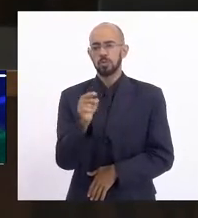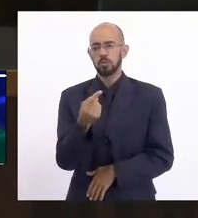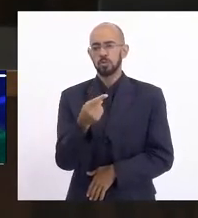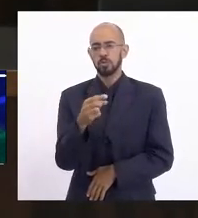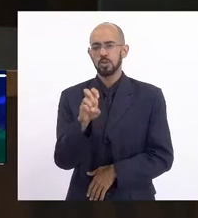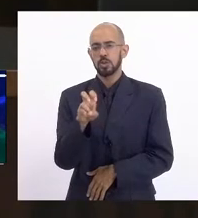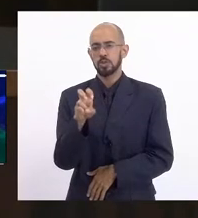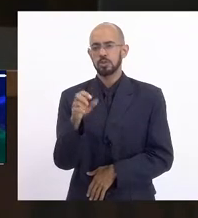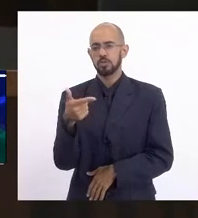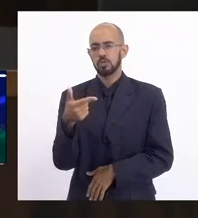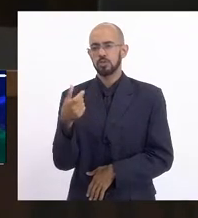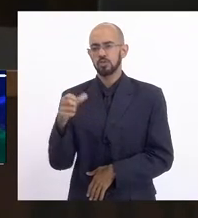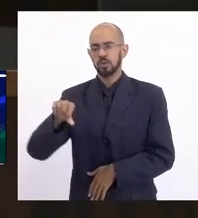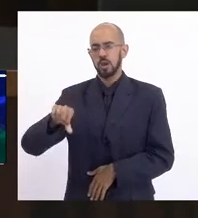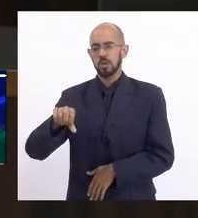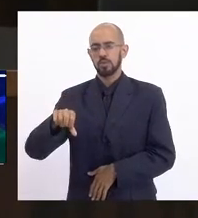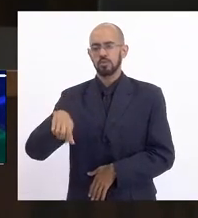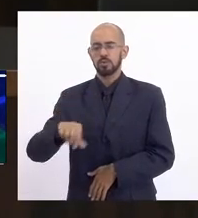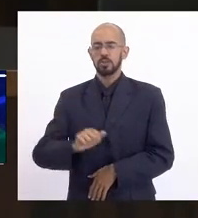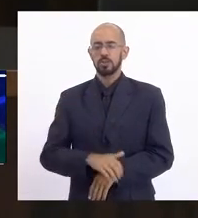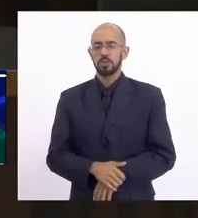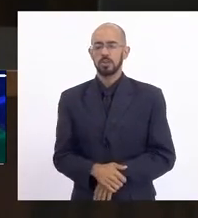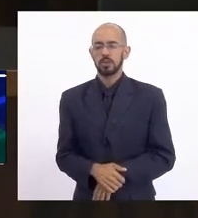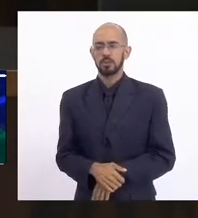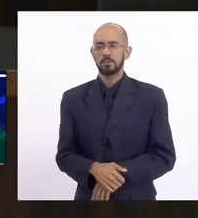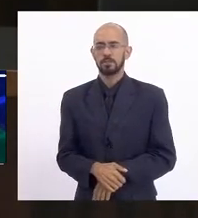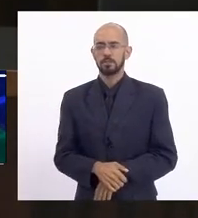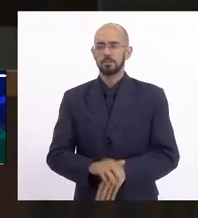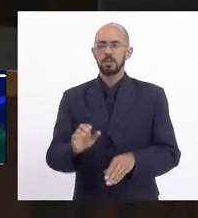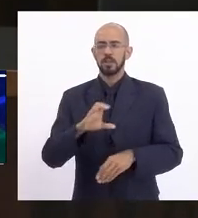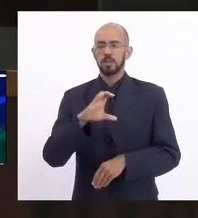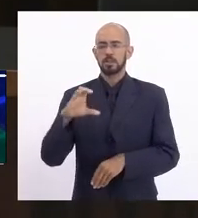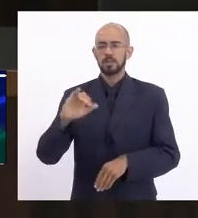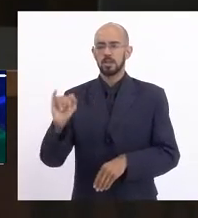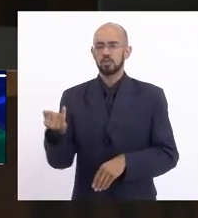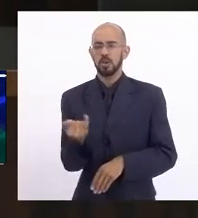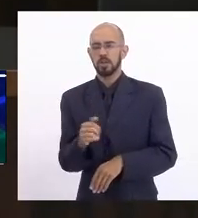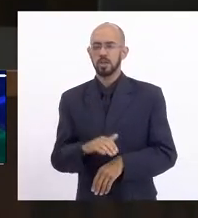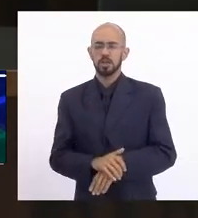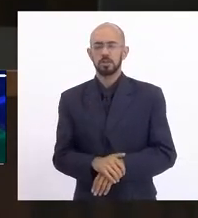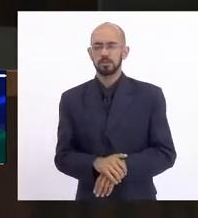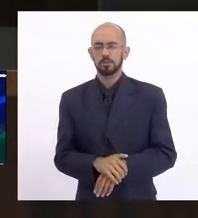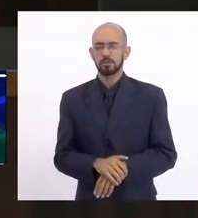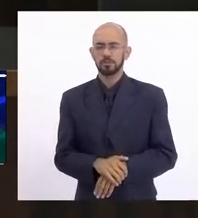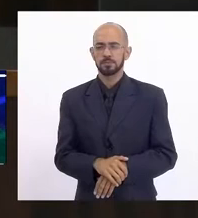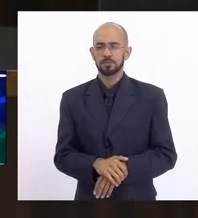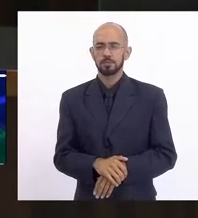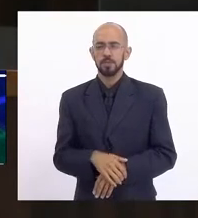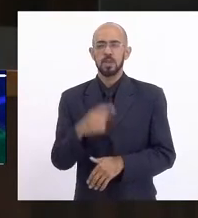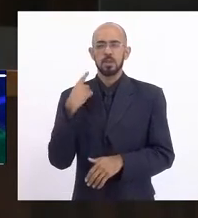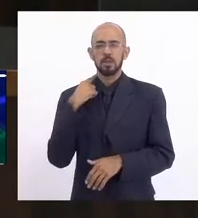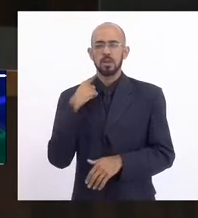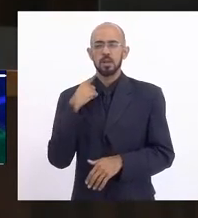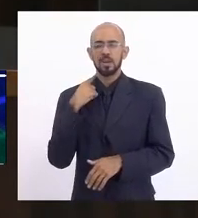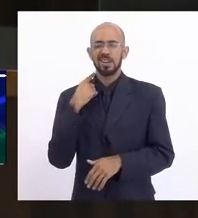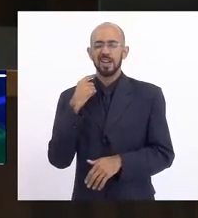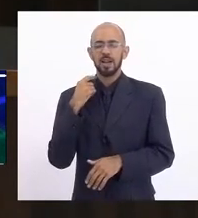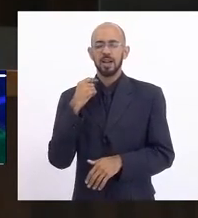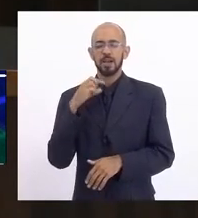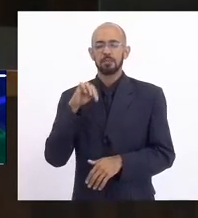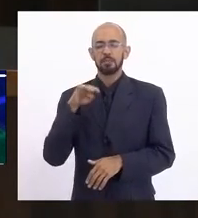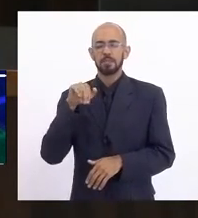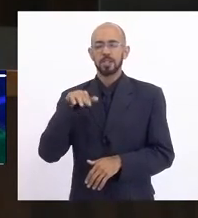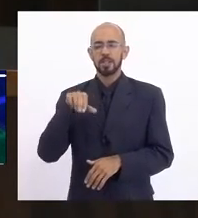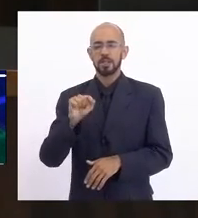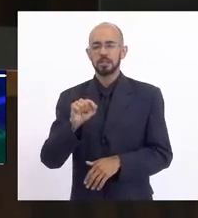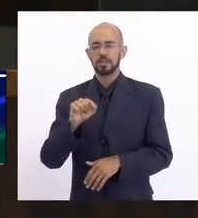de 2005, pendente de pareceres das comissões de Constituição e Justiça, de Minas e Energia, de Economia,